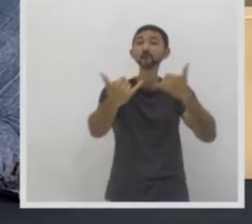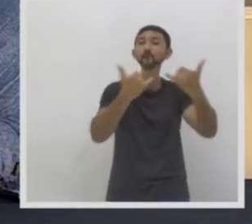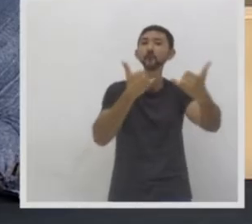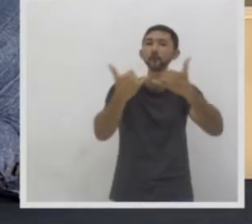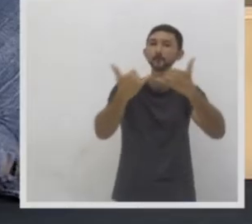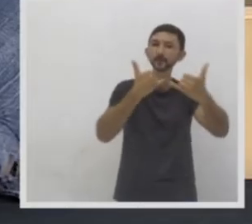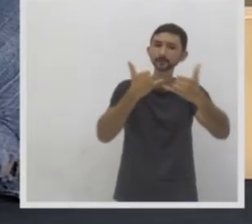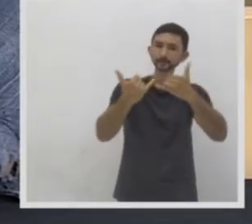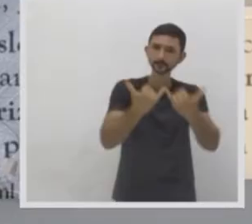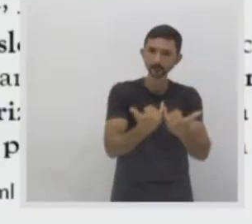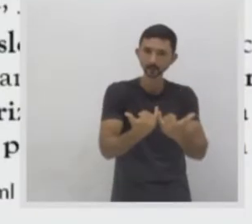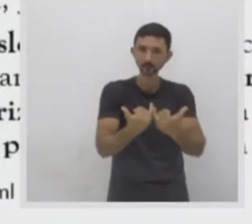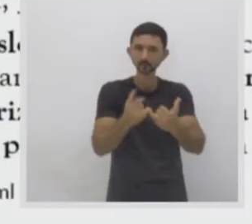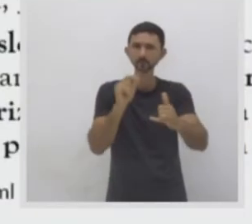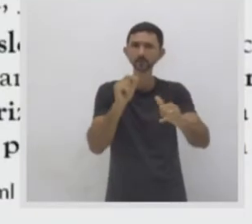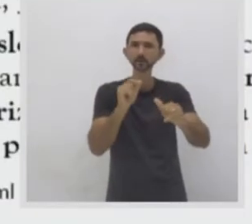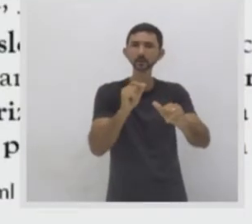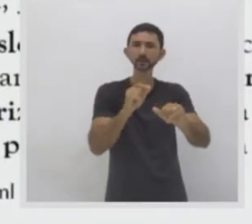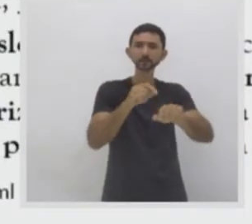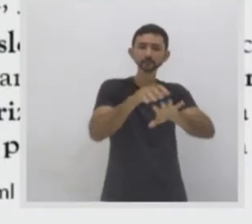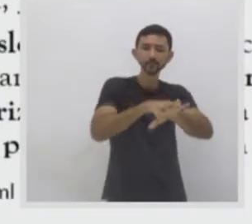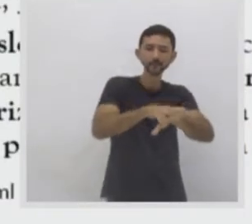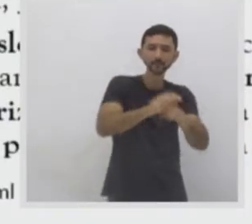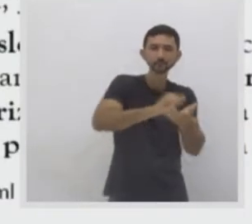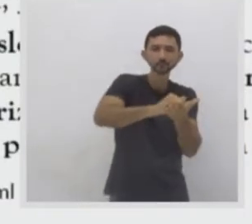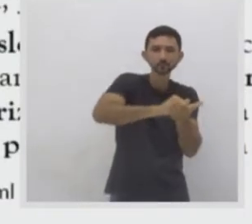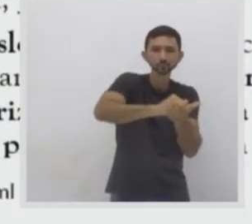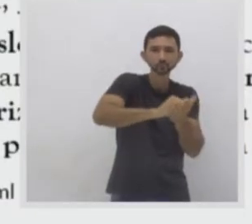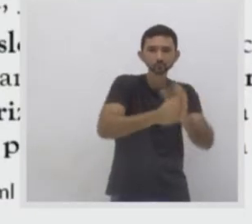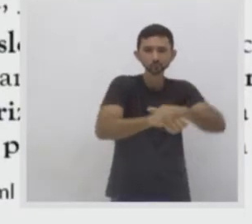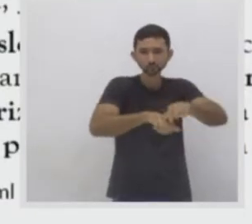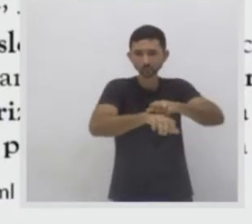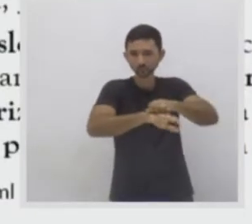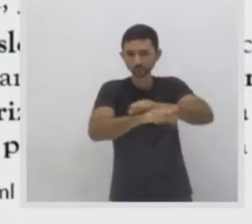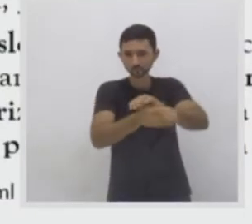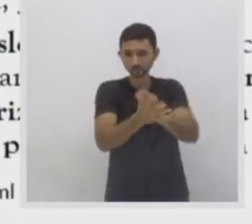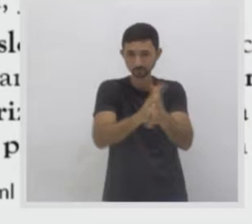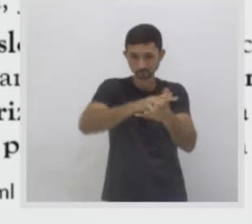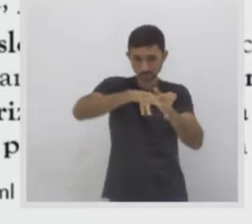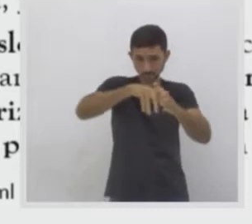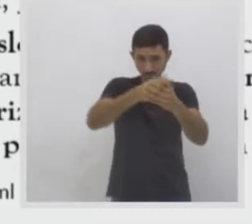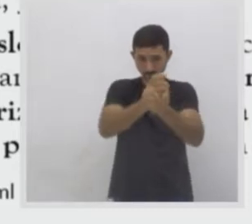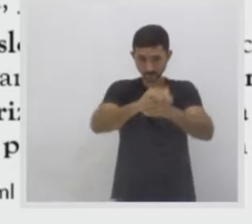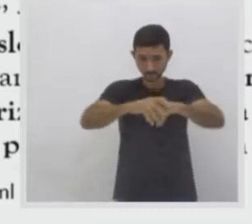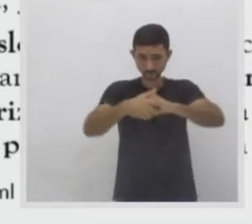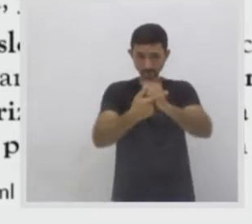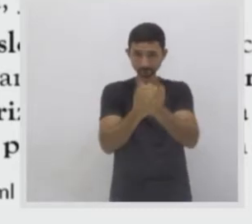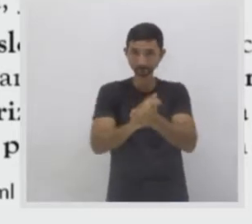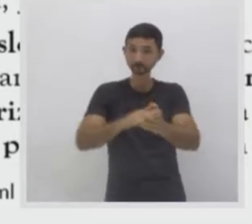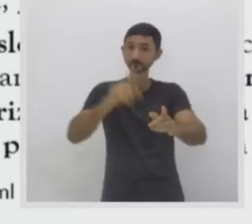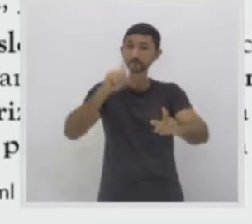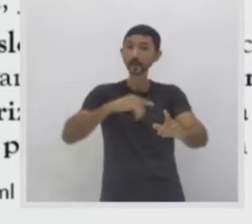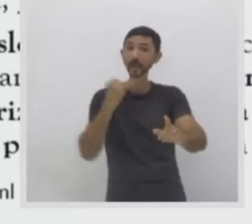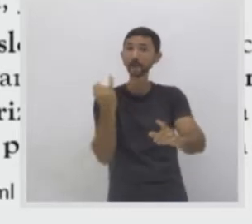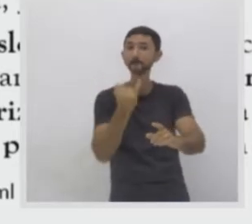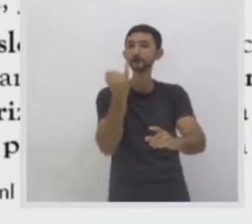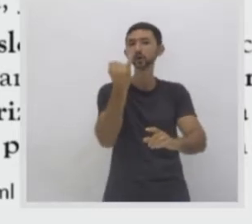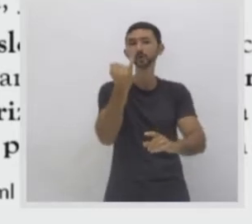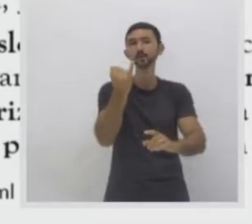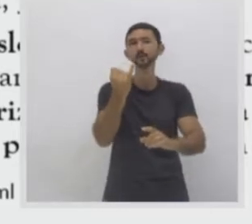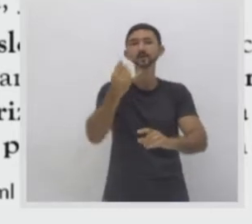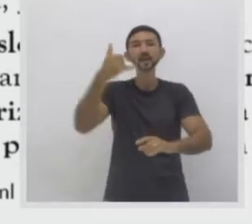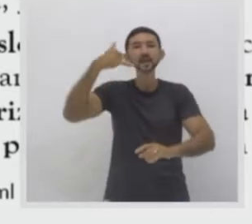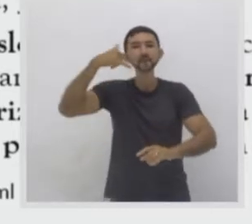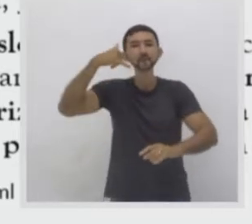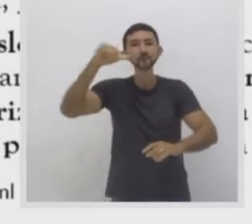que nós temos que lavar as mãos, né? Por quê? Porque lavar as mãos é muito eficiente